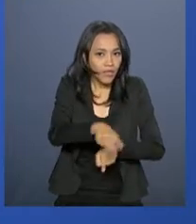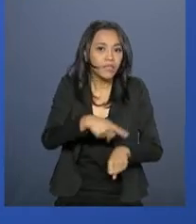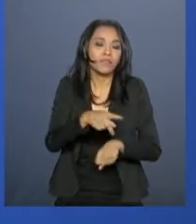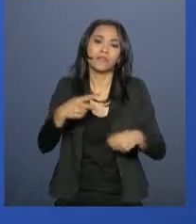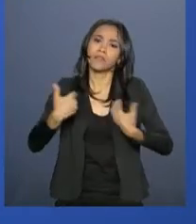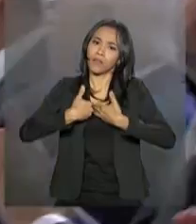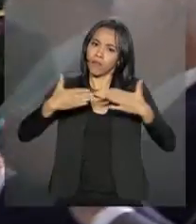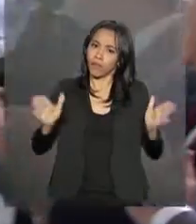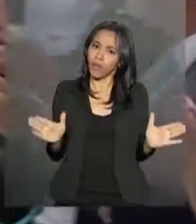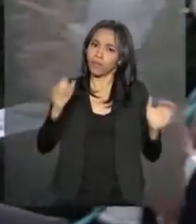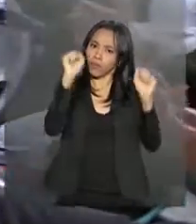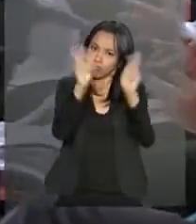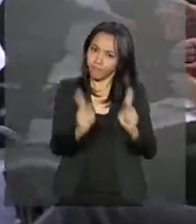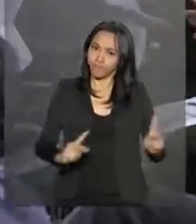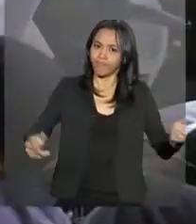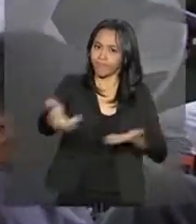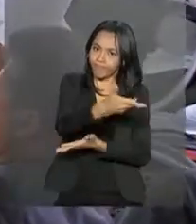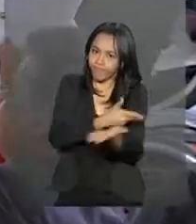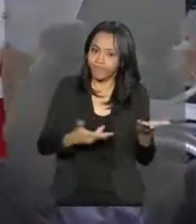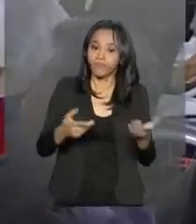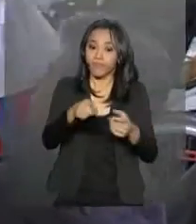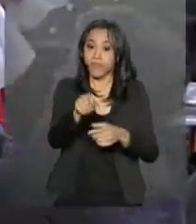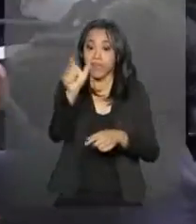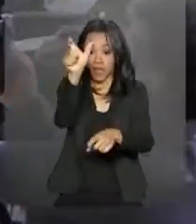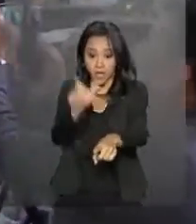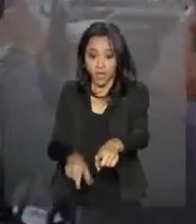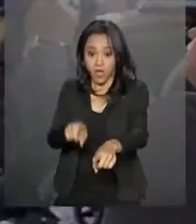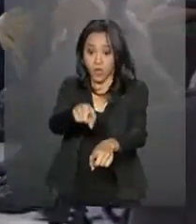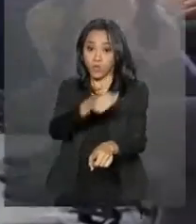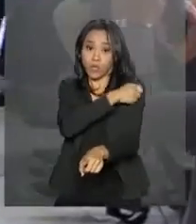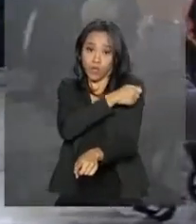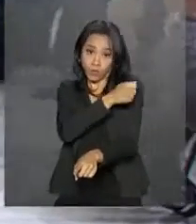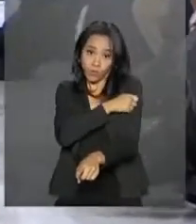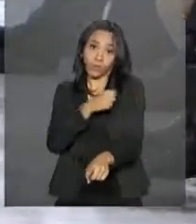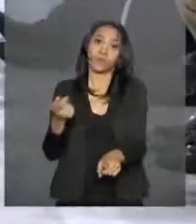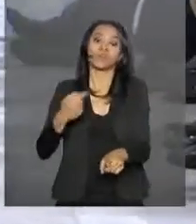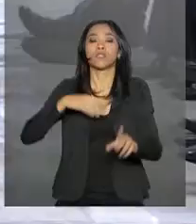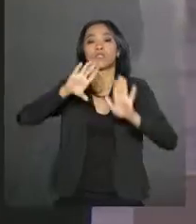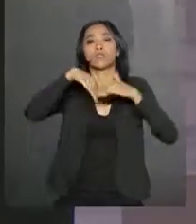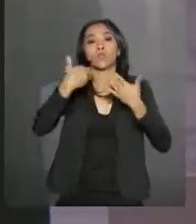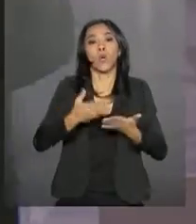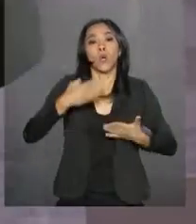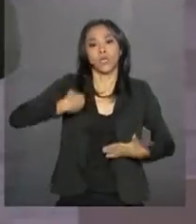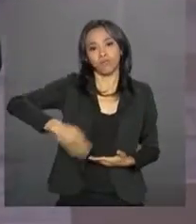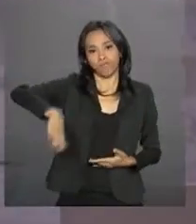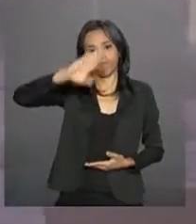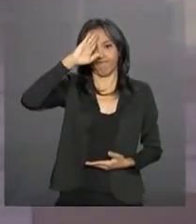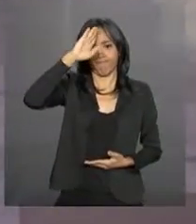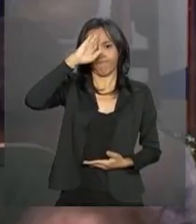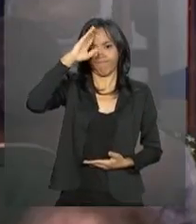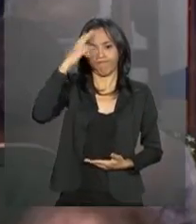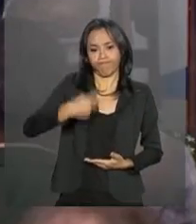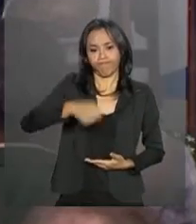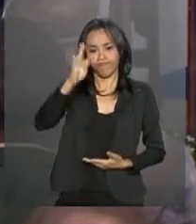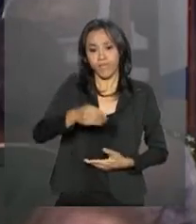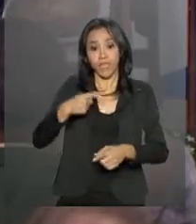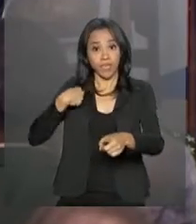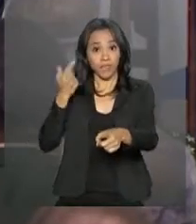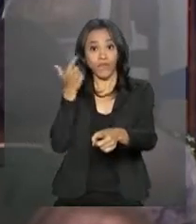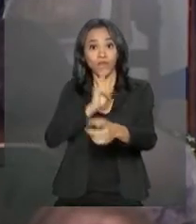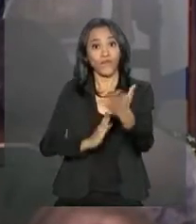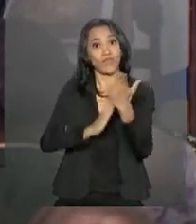nacional durante a solenidade os alunos do colégio militar de brasília que vencer um concurso de redação sobre os 80 anos do